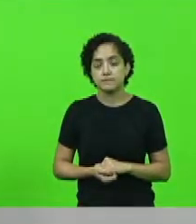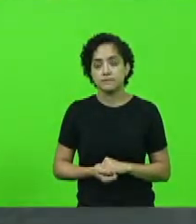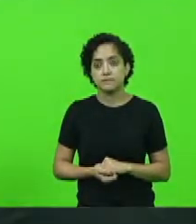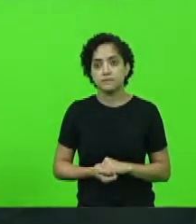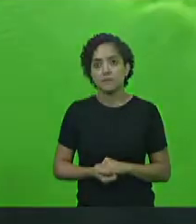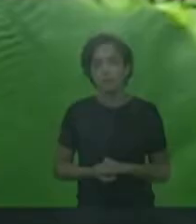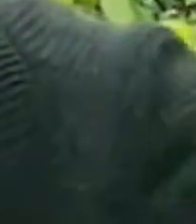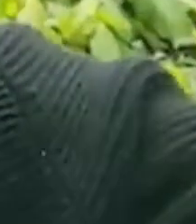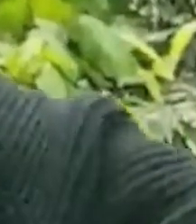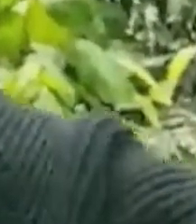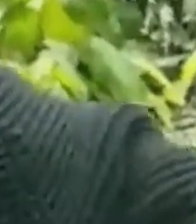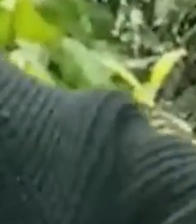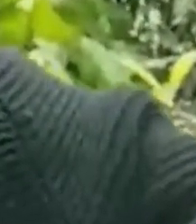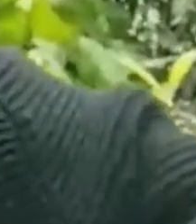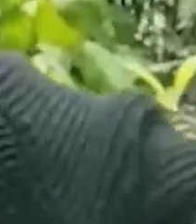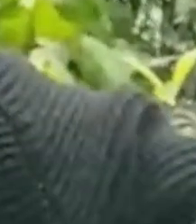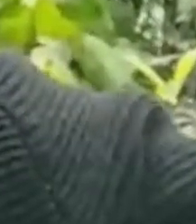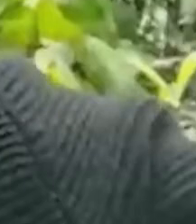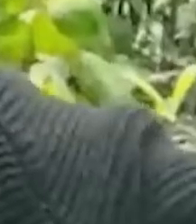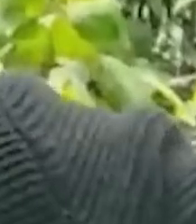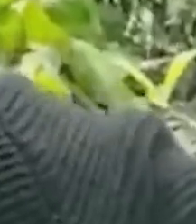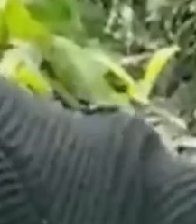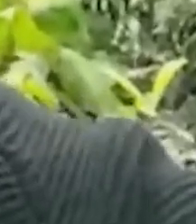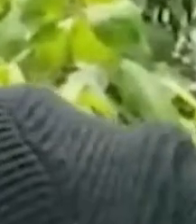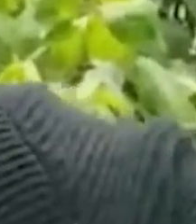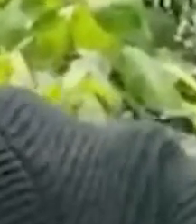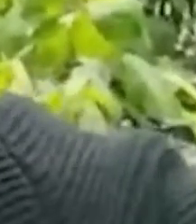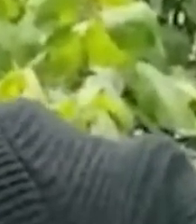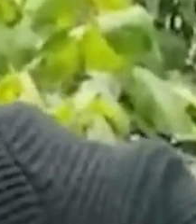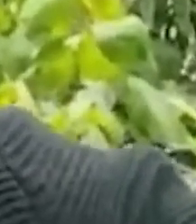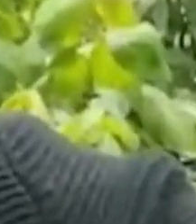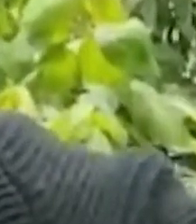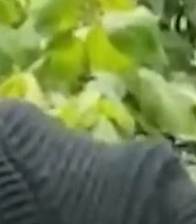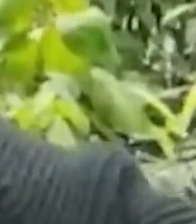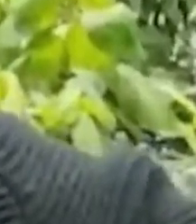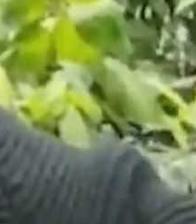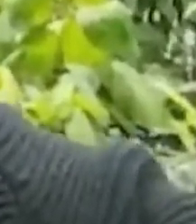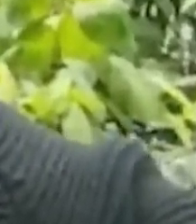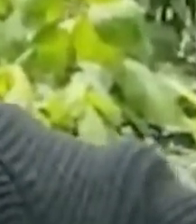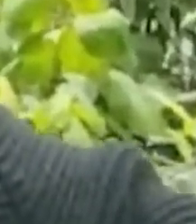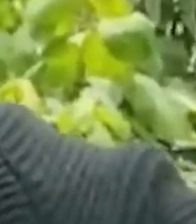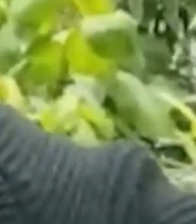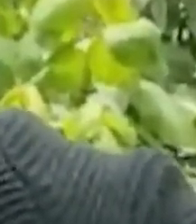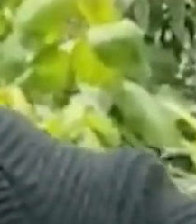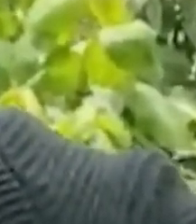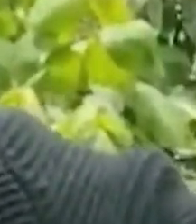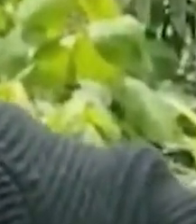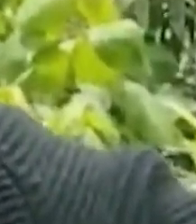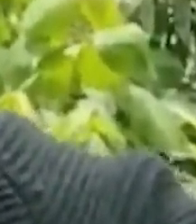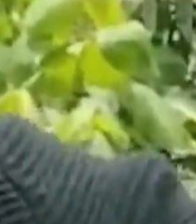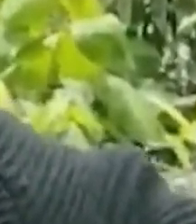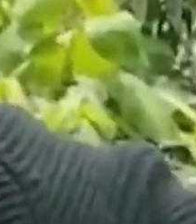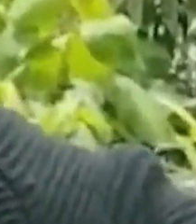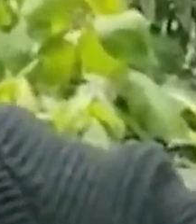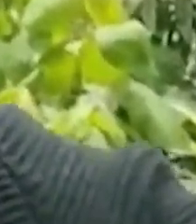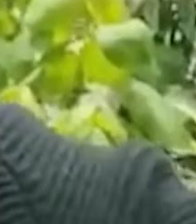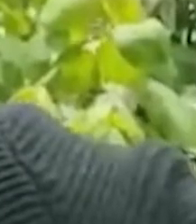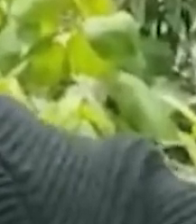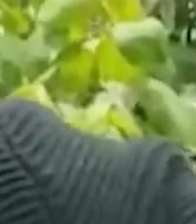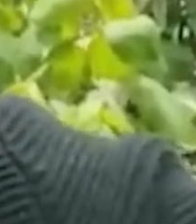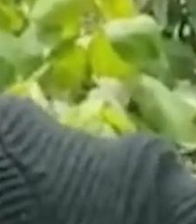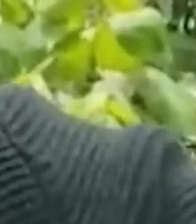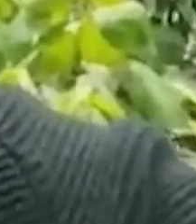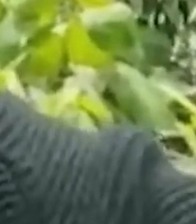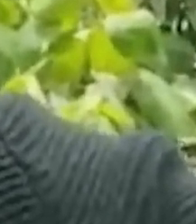Bom, gente, deputado estadual Sargento Lima, a gente vai dar uma averiguada em algumas denúncias aí em relação a como estão sendo atendidos os pacientes no Hospital Hans